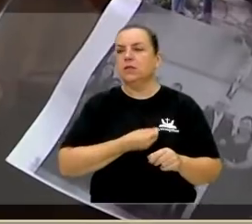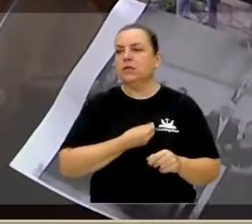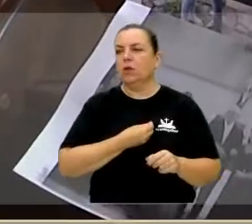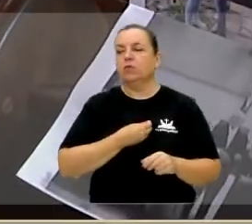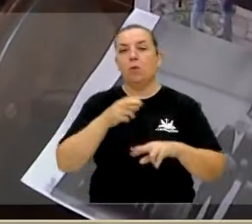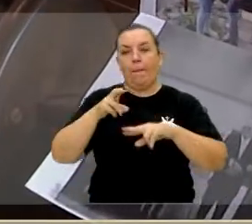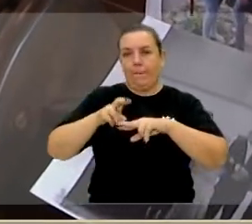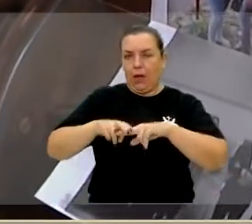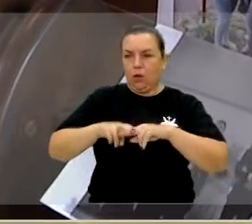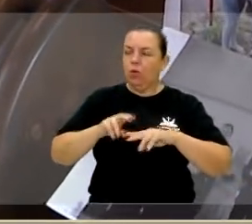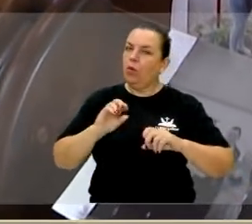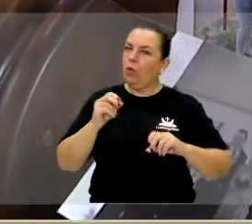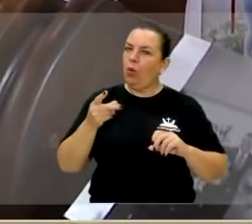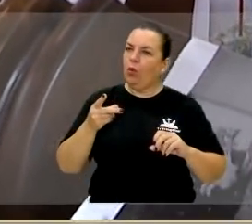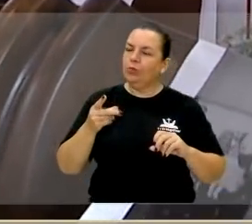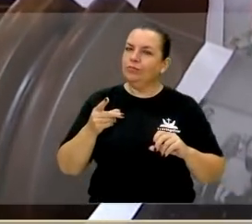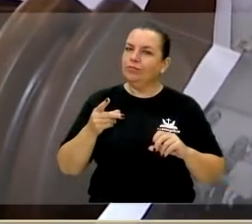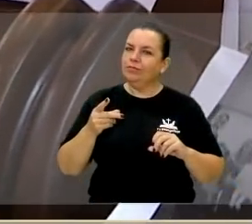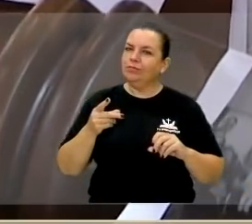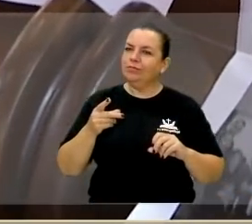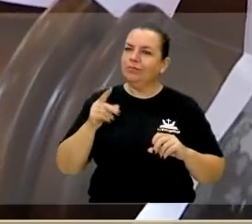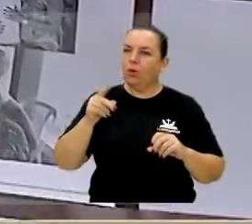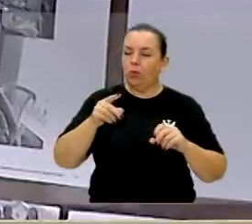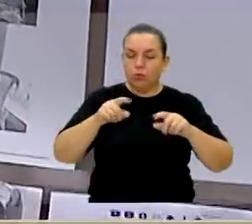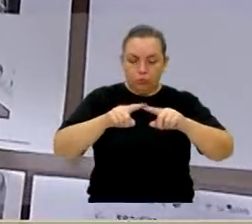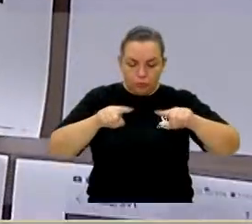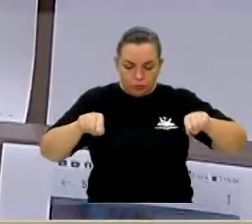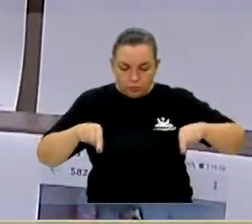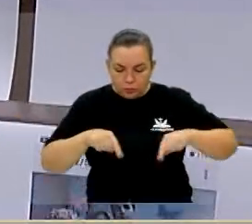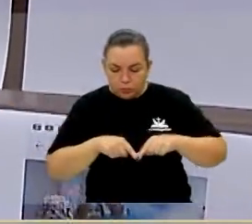bancos ou no cesto.